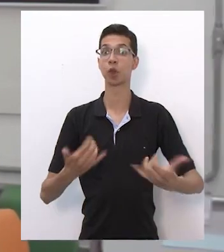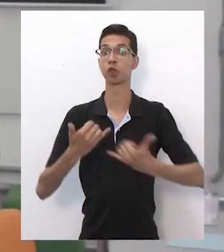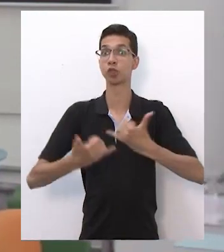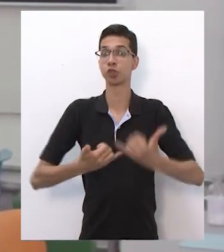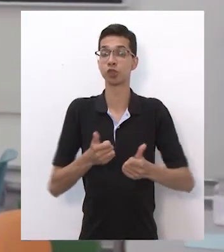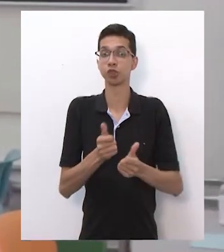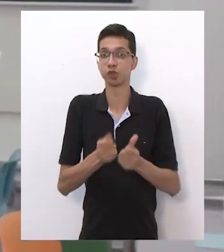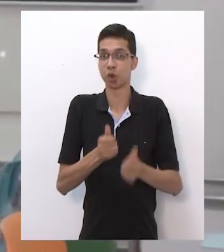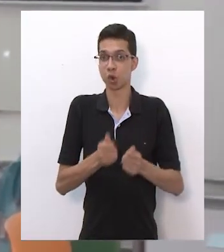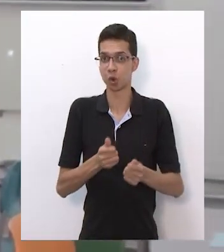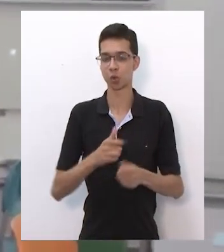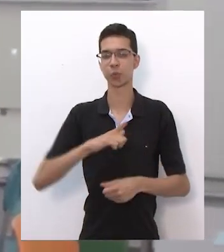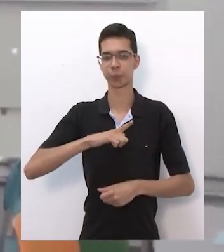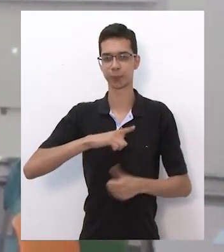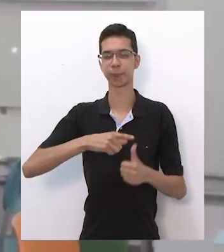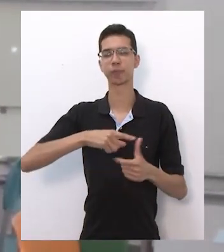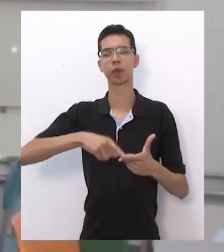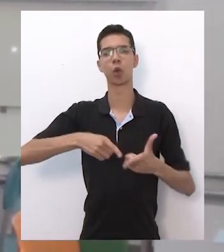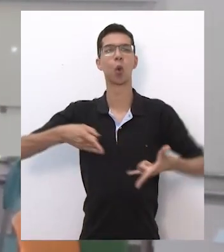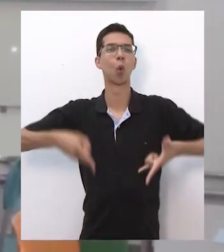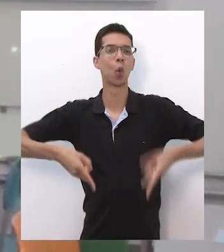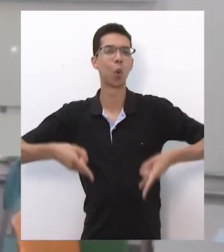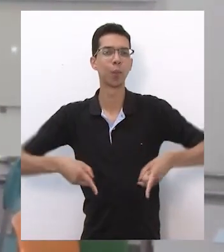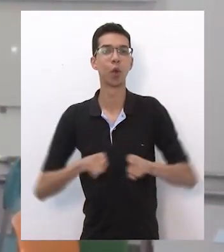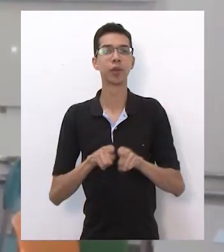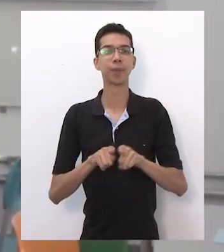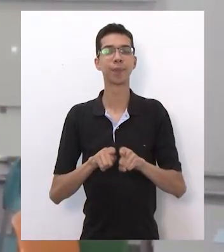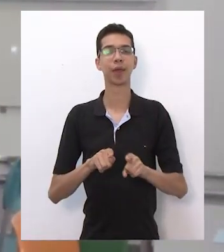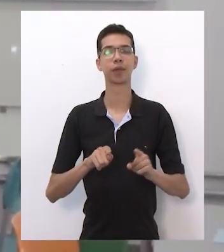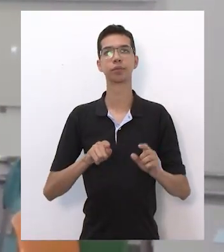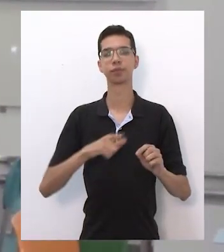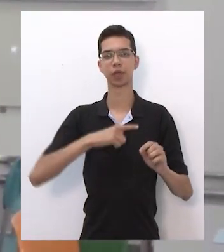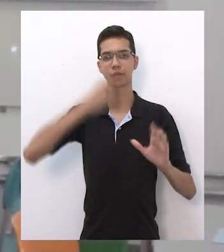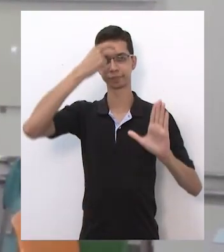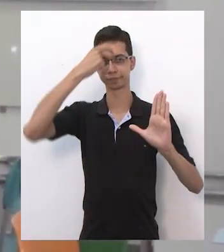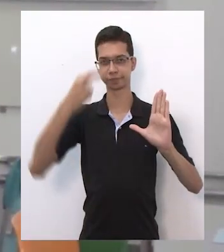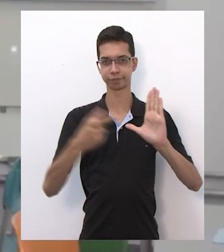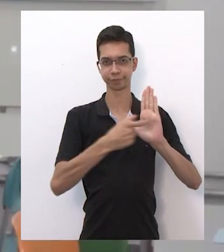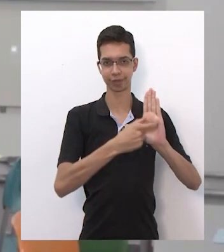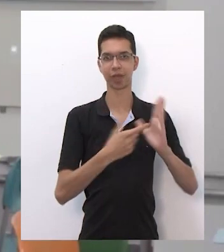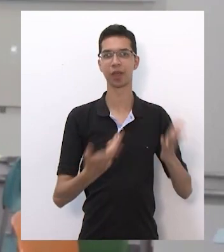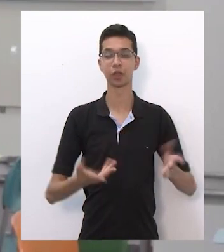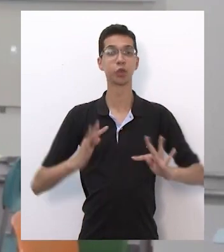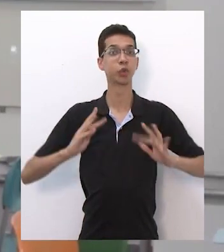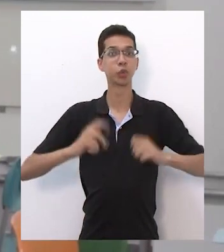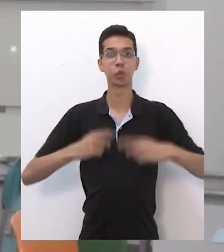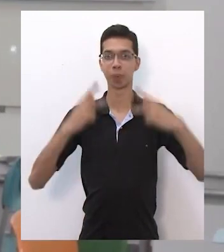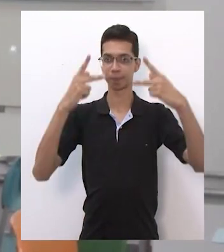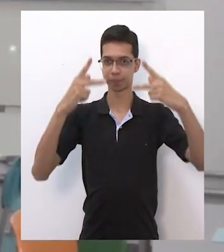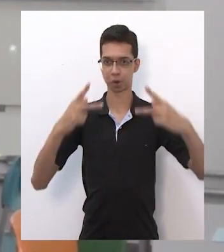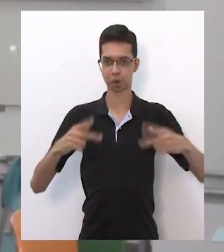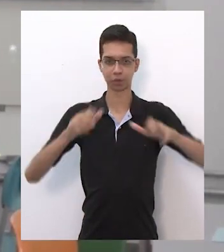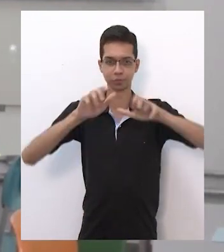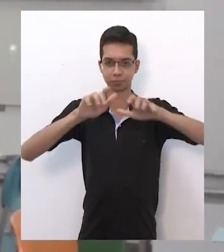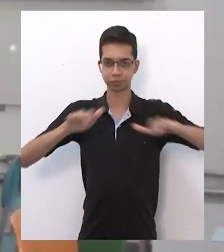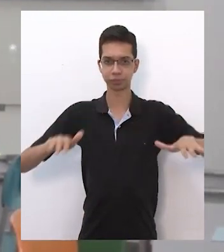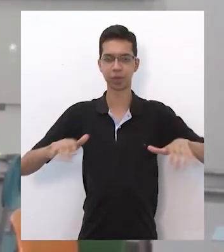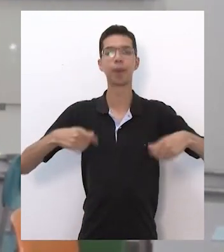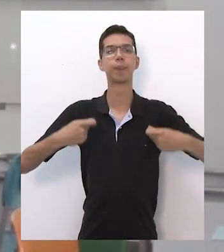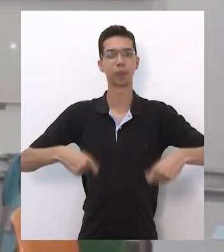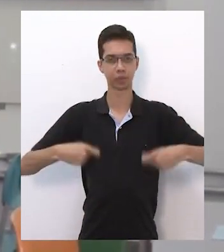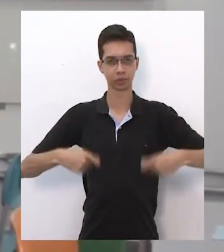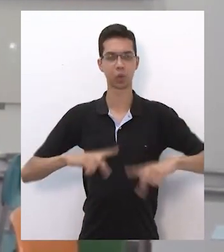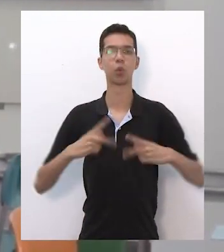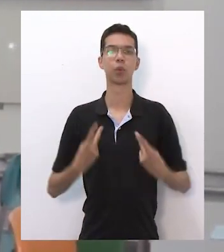jogos, robôs, inteligência artificial, enfim, tudo relacionado à programação, precisa do ser